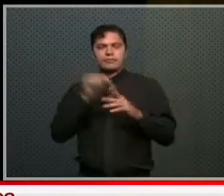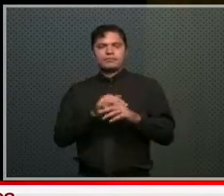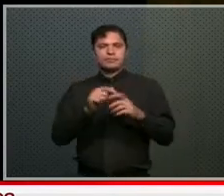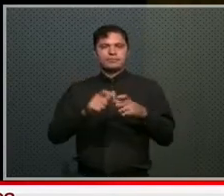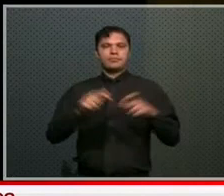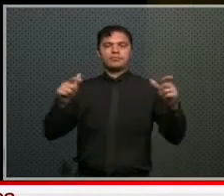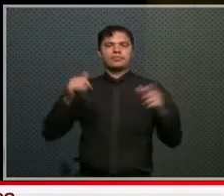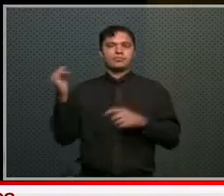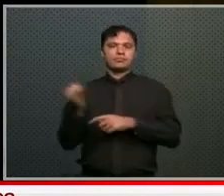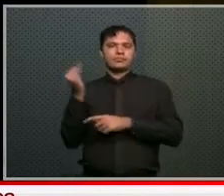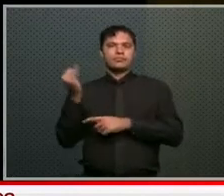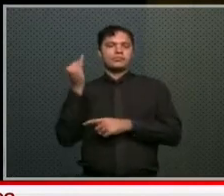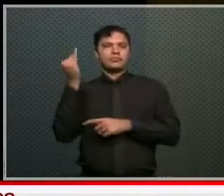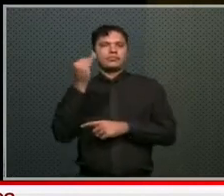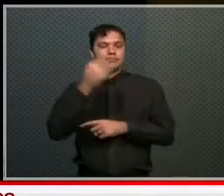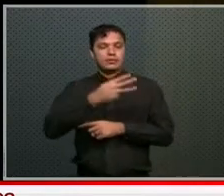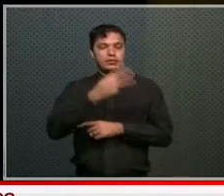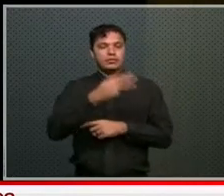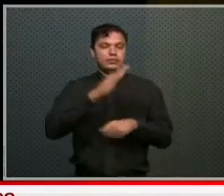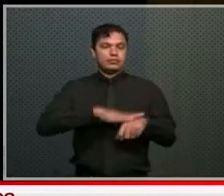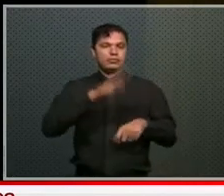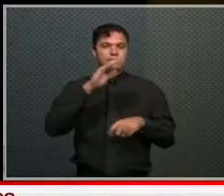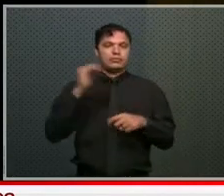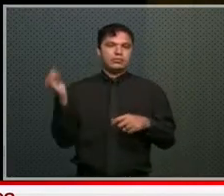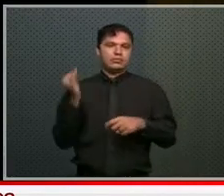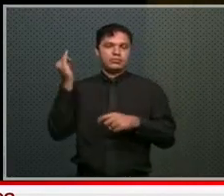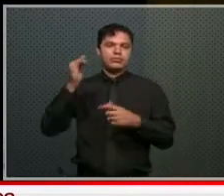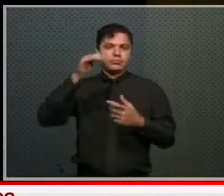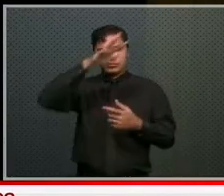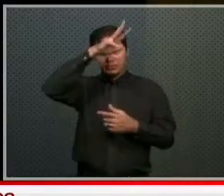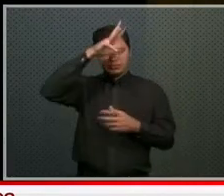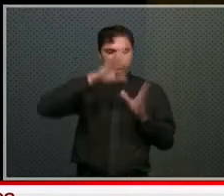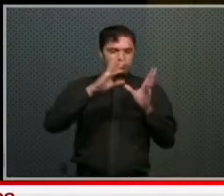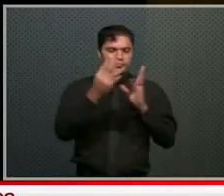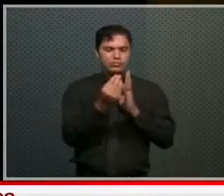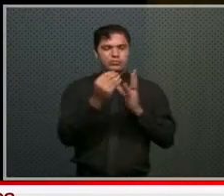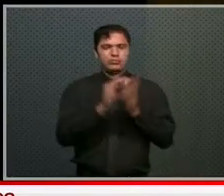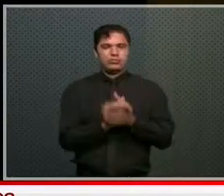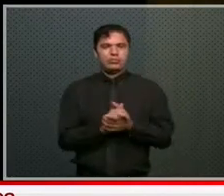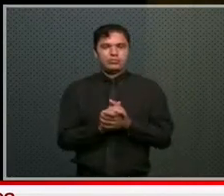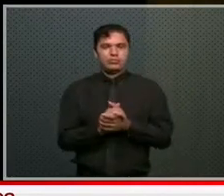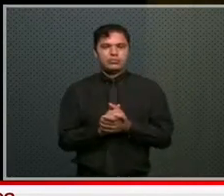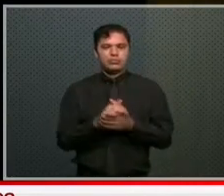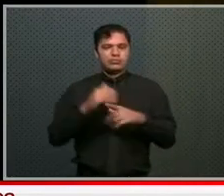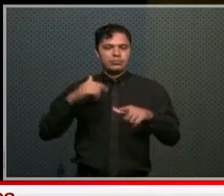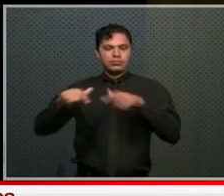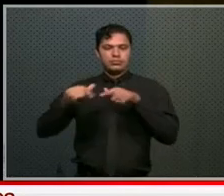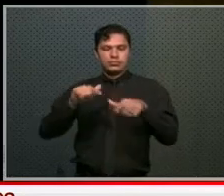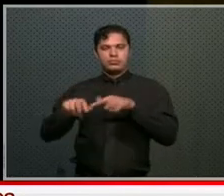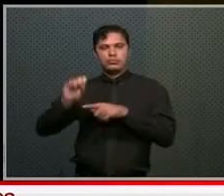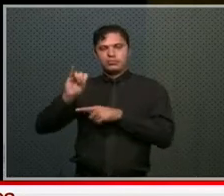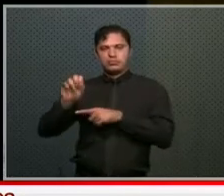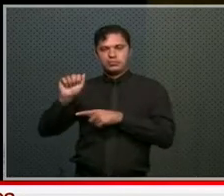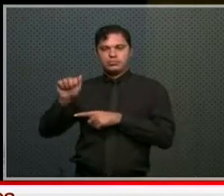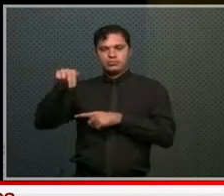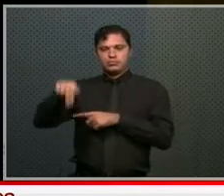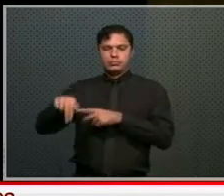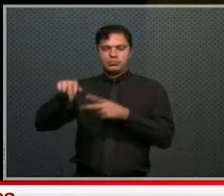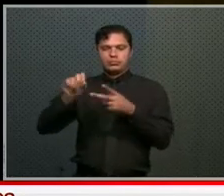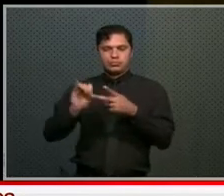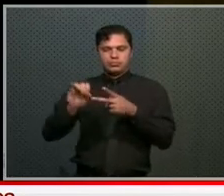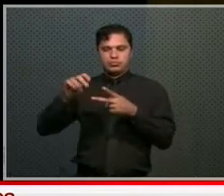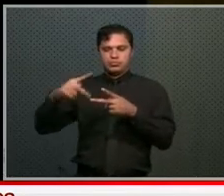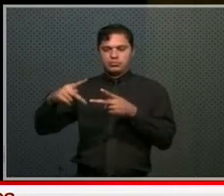importantes do Brasil terceiro mais importante da Amazônia foram trabalhos do Ian e do ipean que